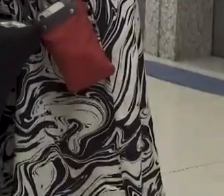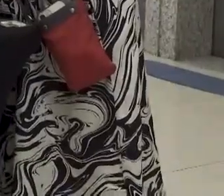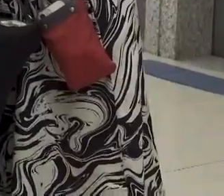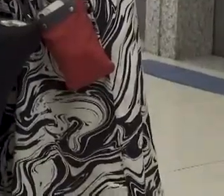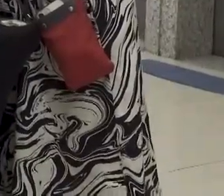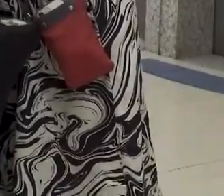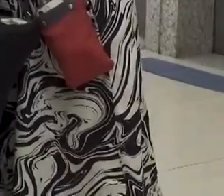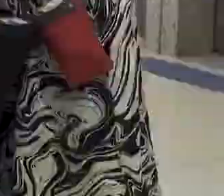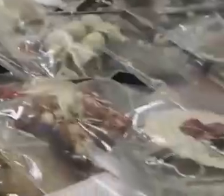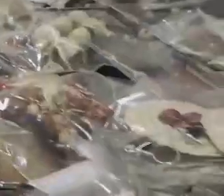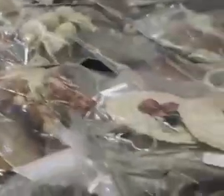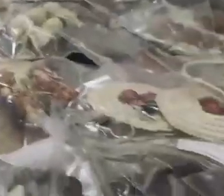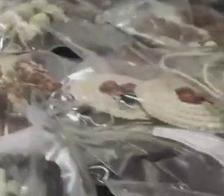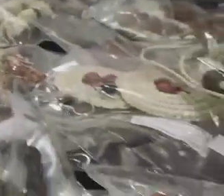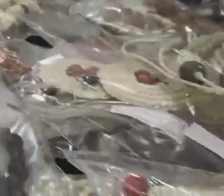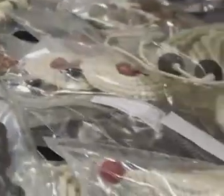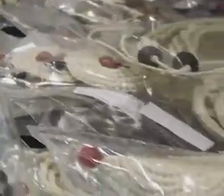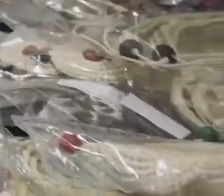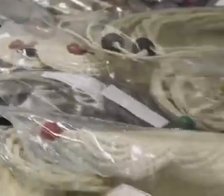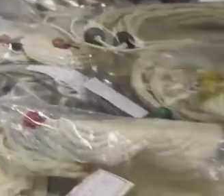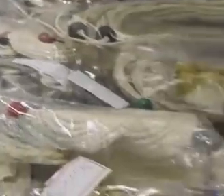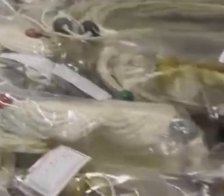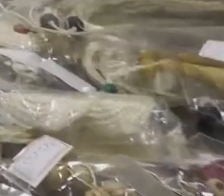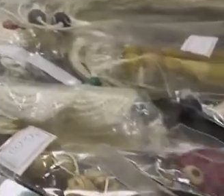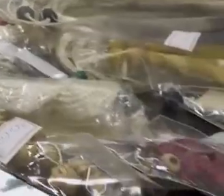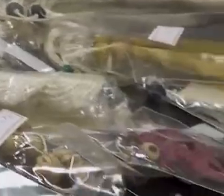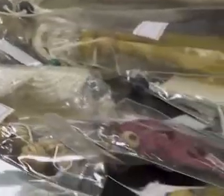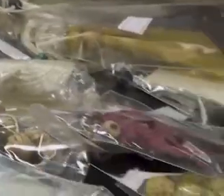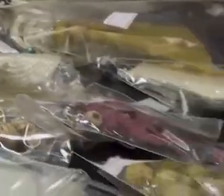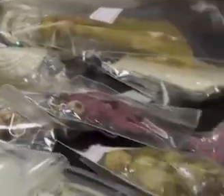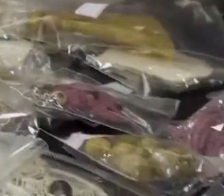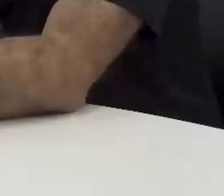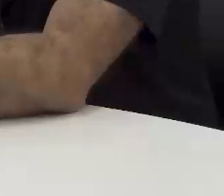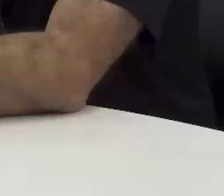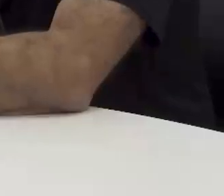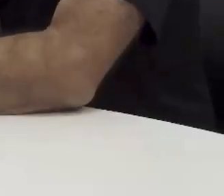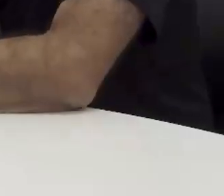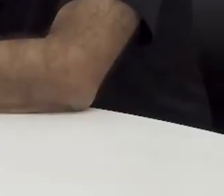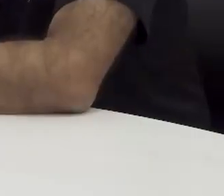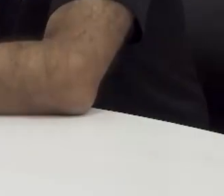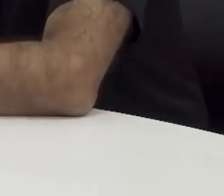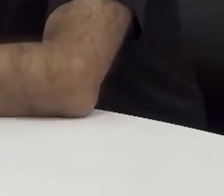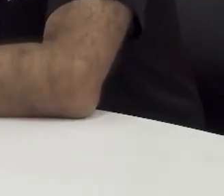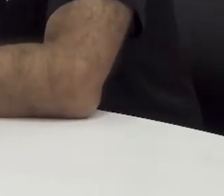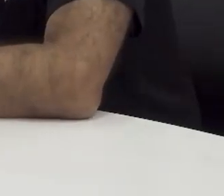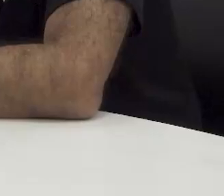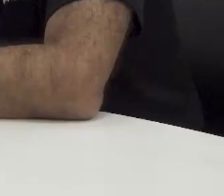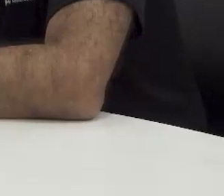Música